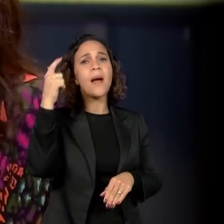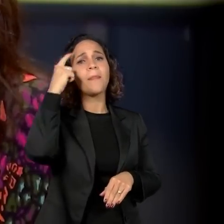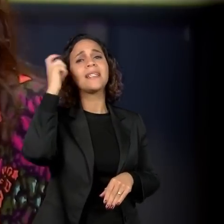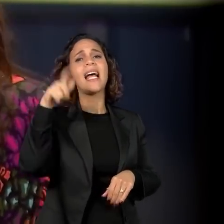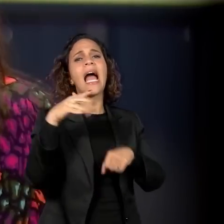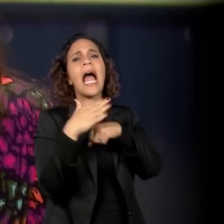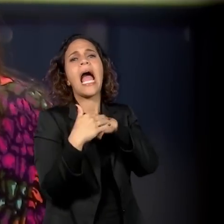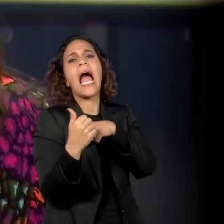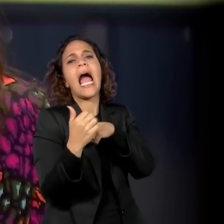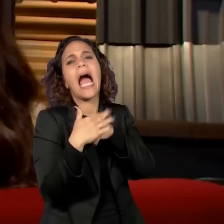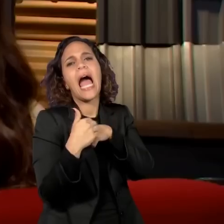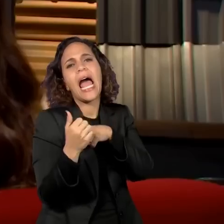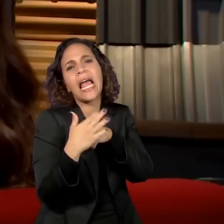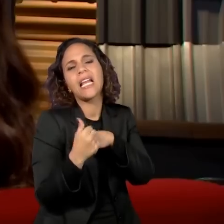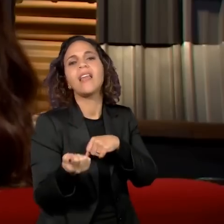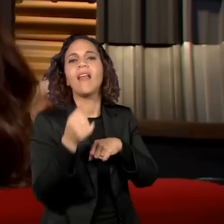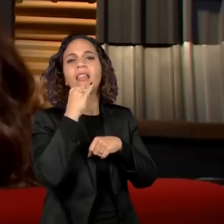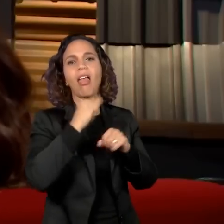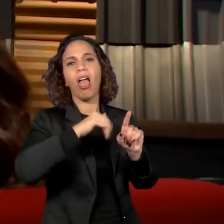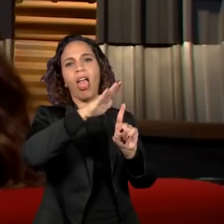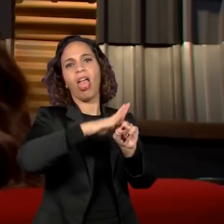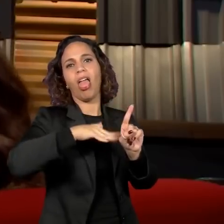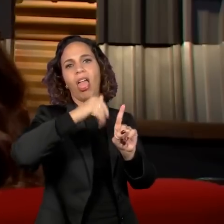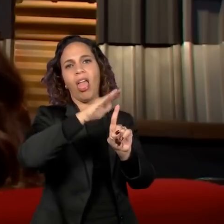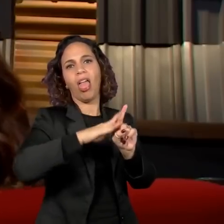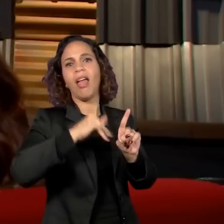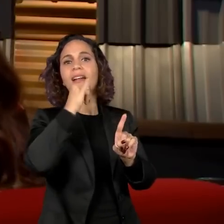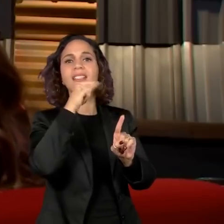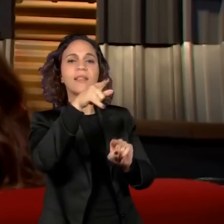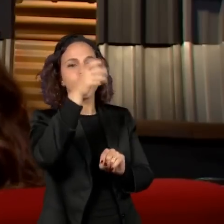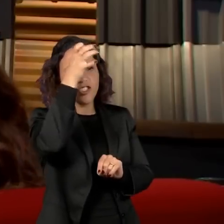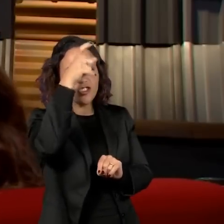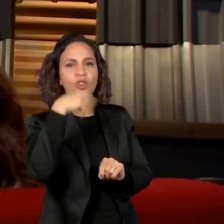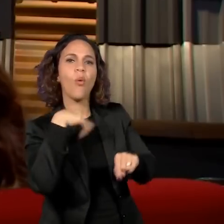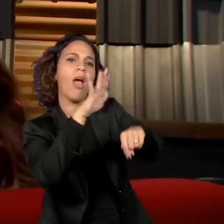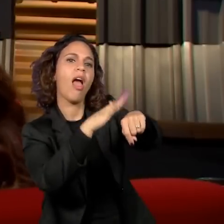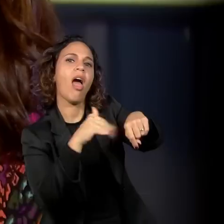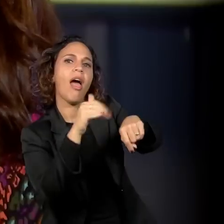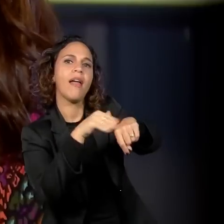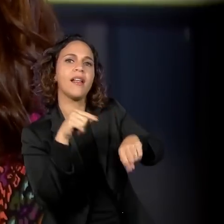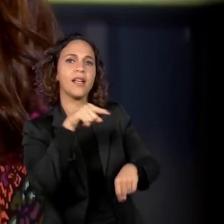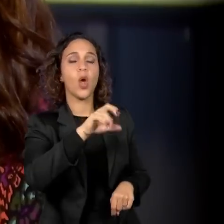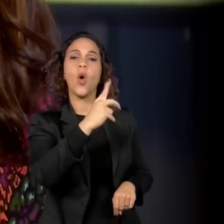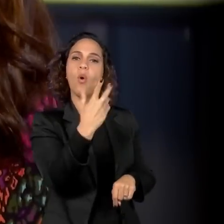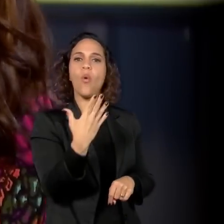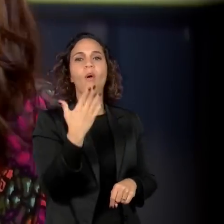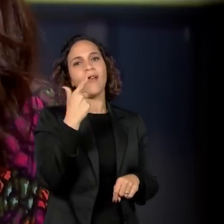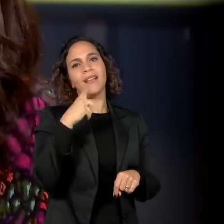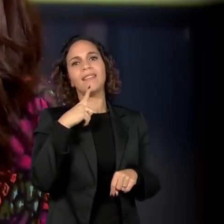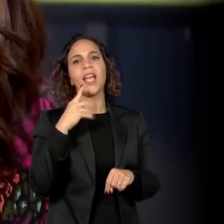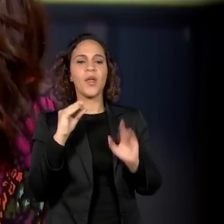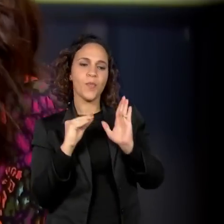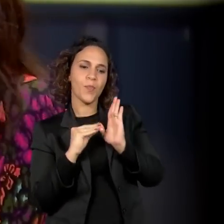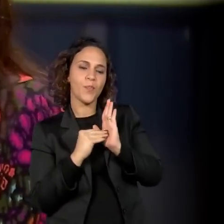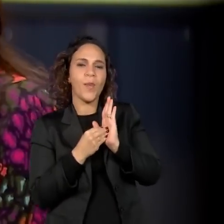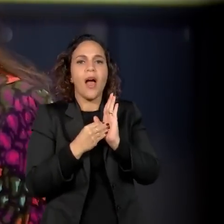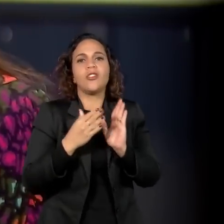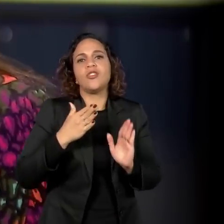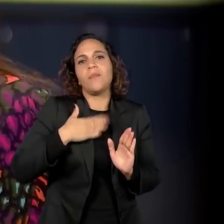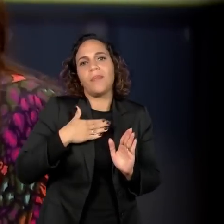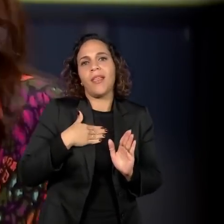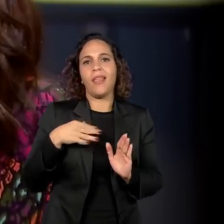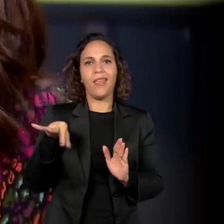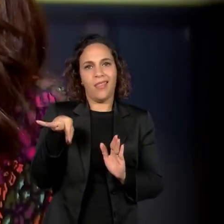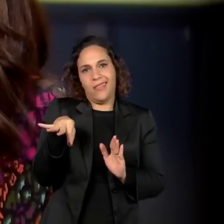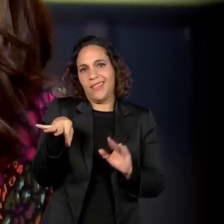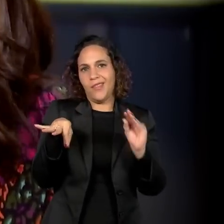só fazendo um carinho numa parte do corpo do meu tio, né? Ah, ele tá só fazendo um carinho, um beijinho aqui na minha